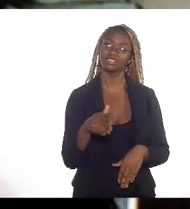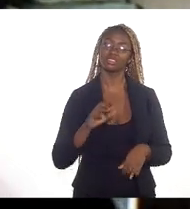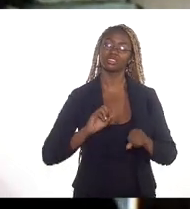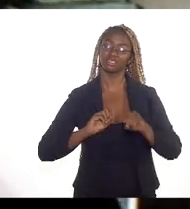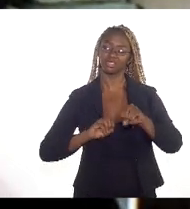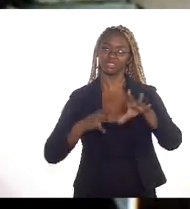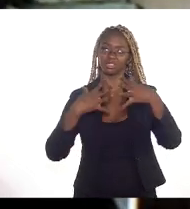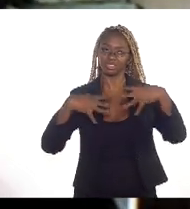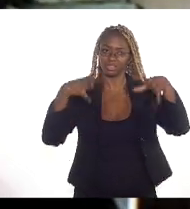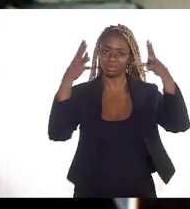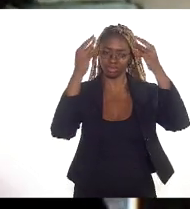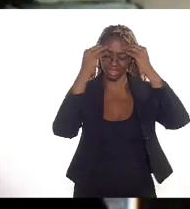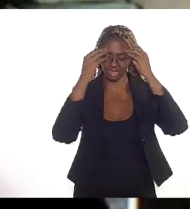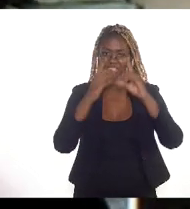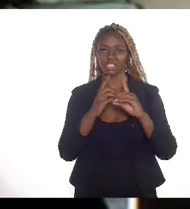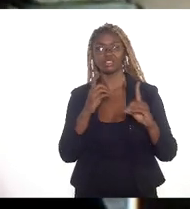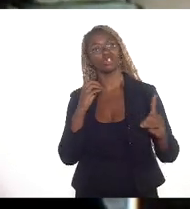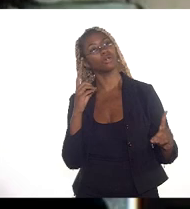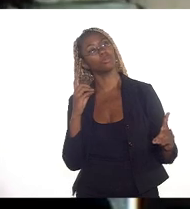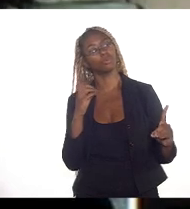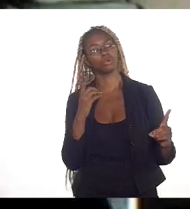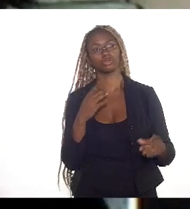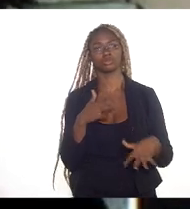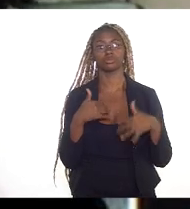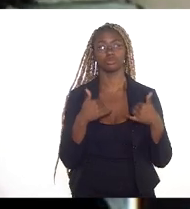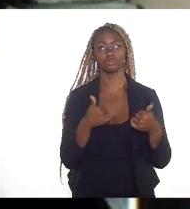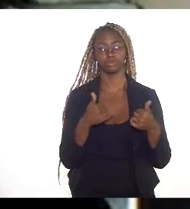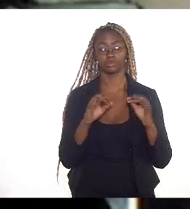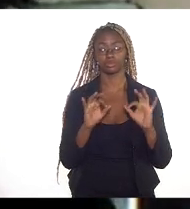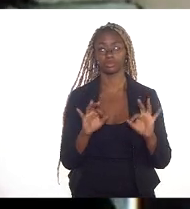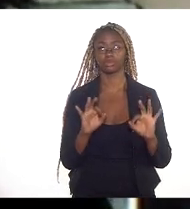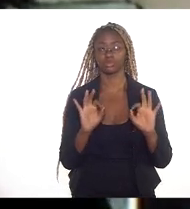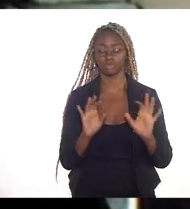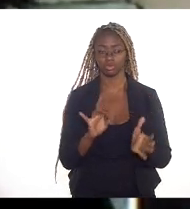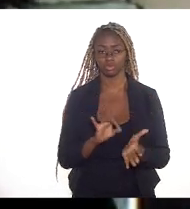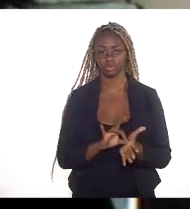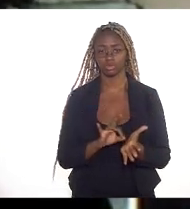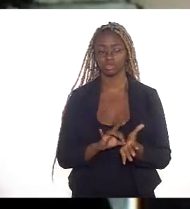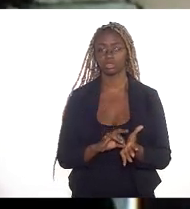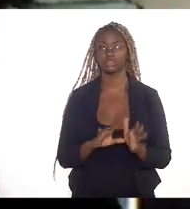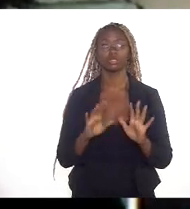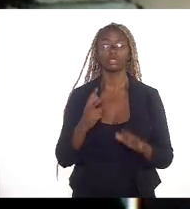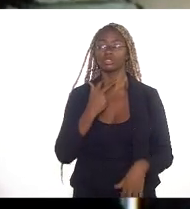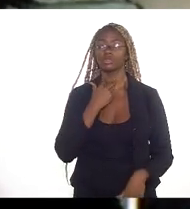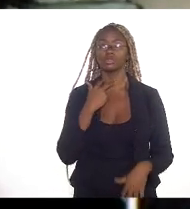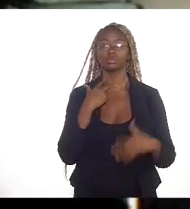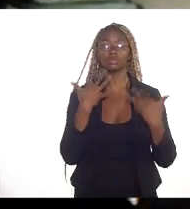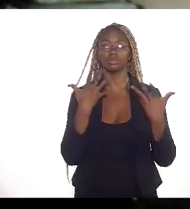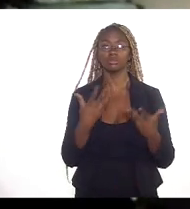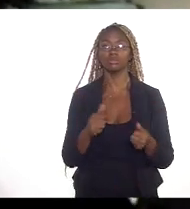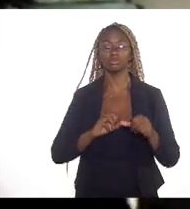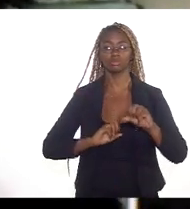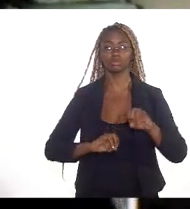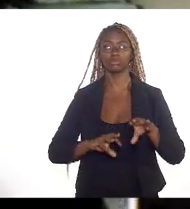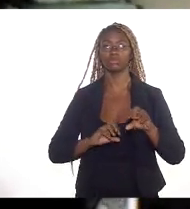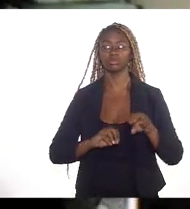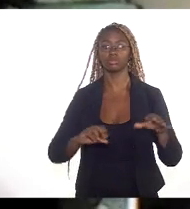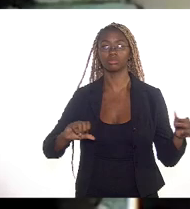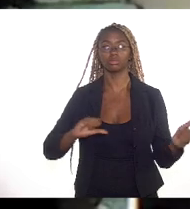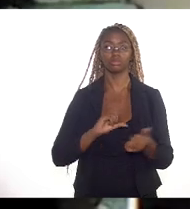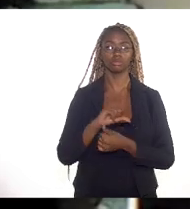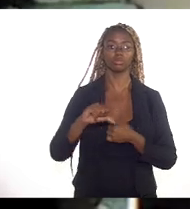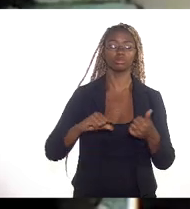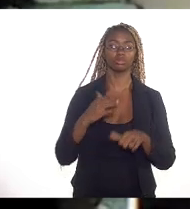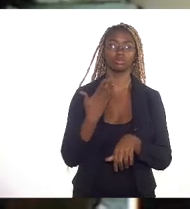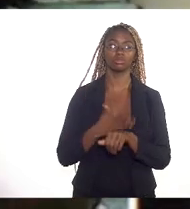ensino-aprendizagem remoto de uma forma satisfatória. E a gente não pode aceitar que a educação vire uma